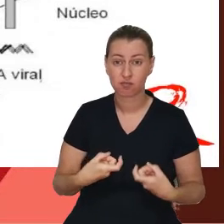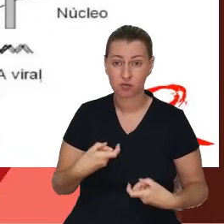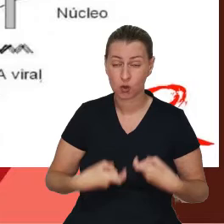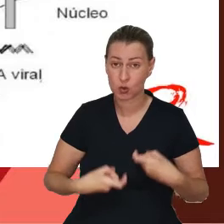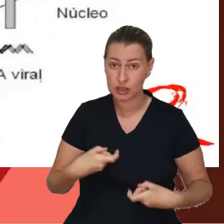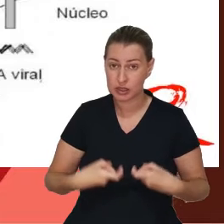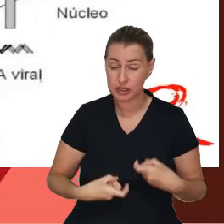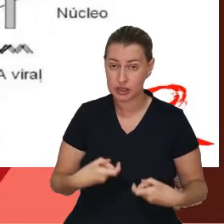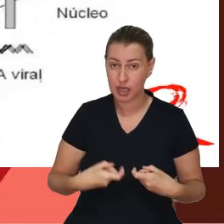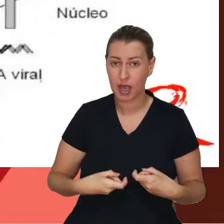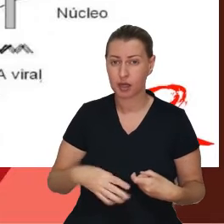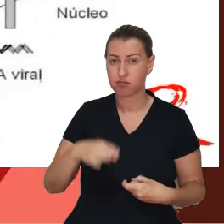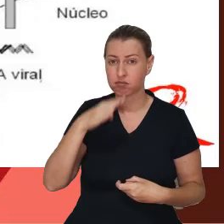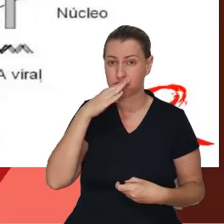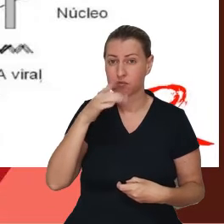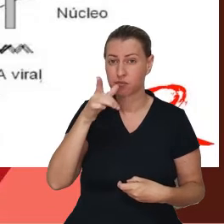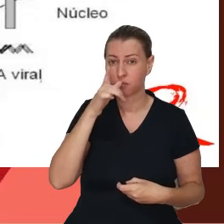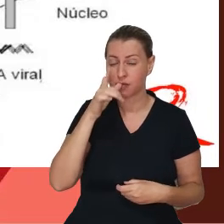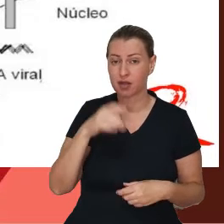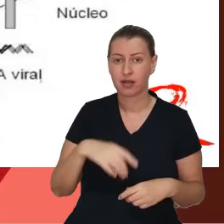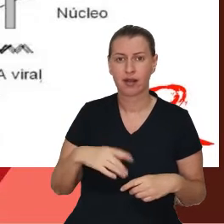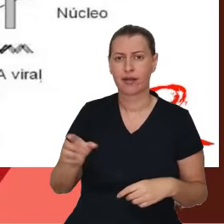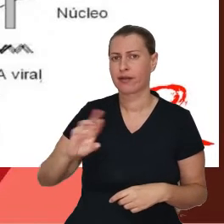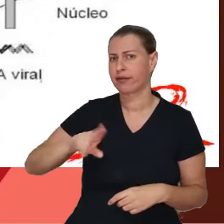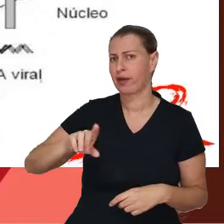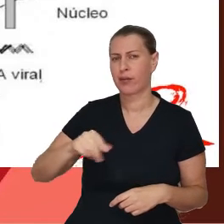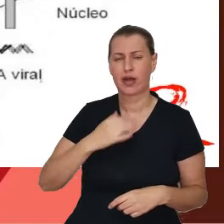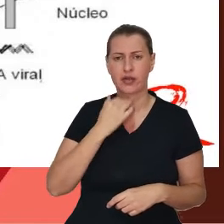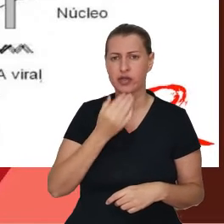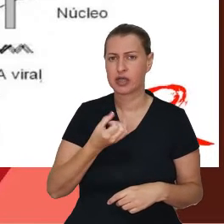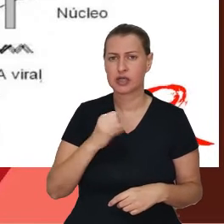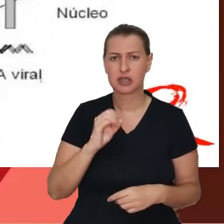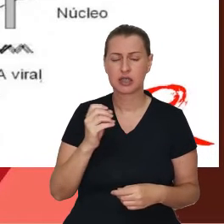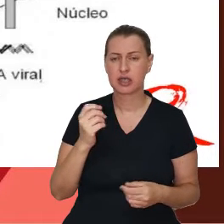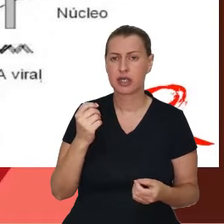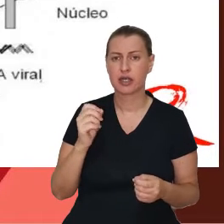prévia a acidentes com material biológico. É só